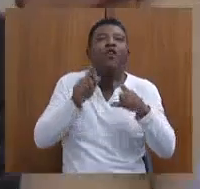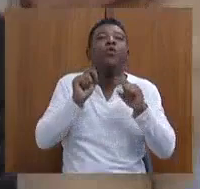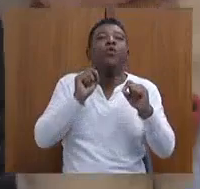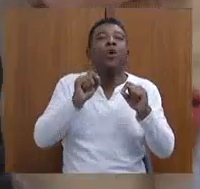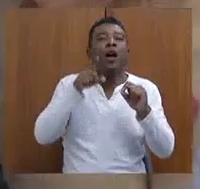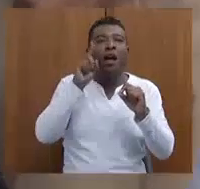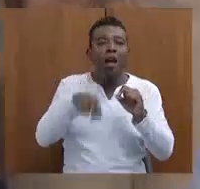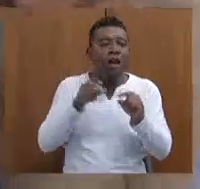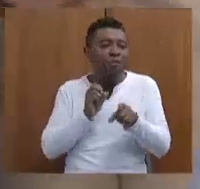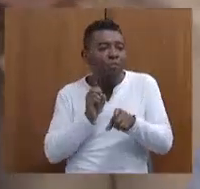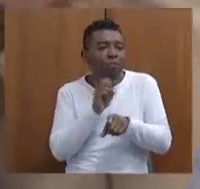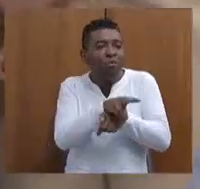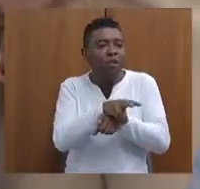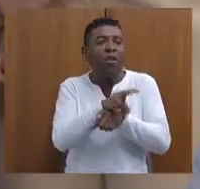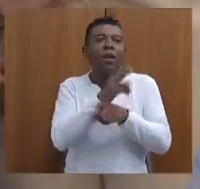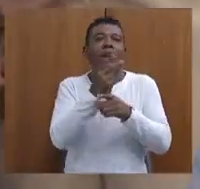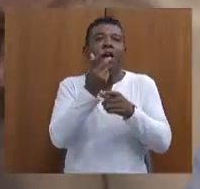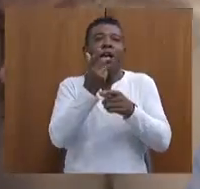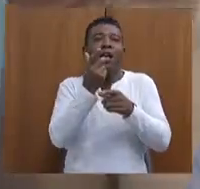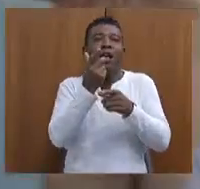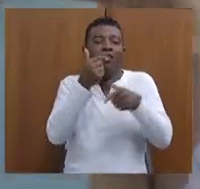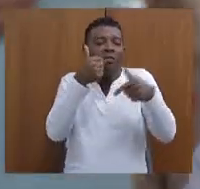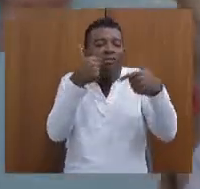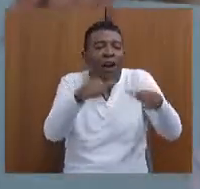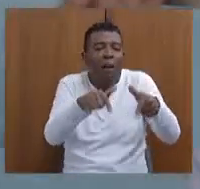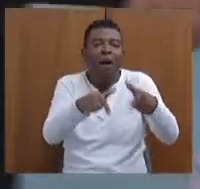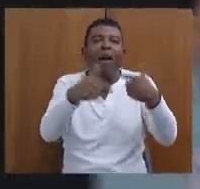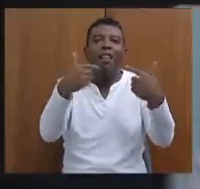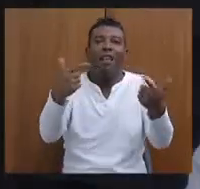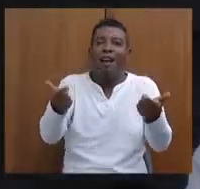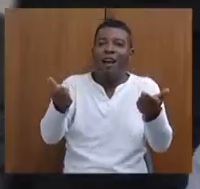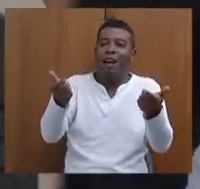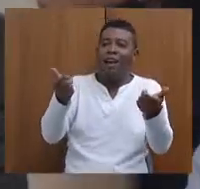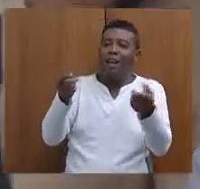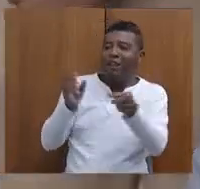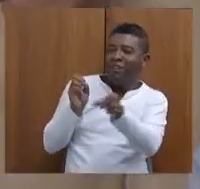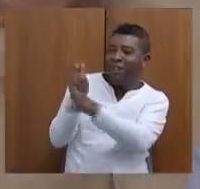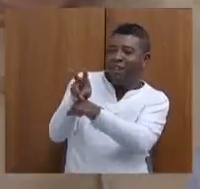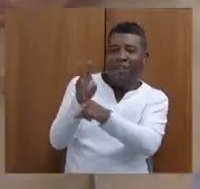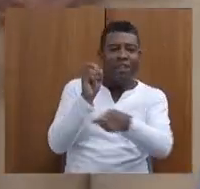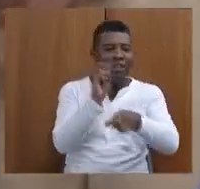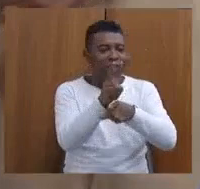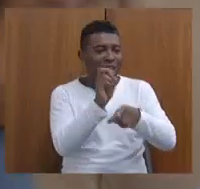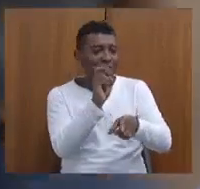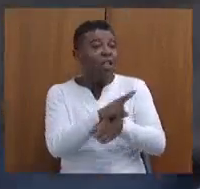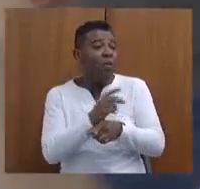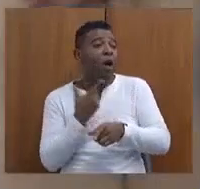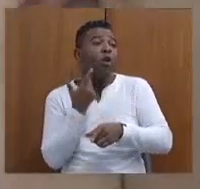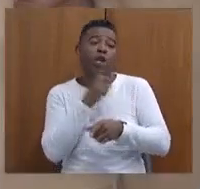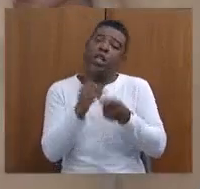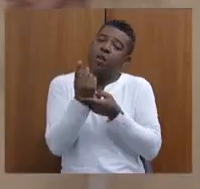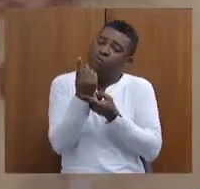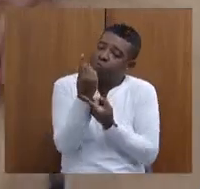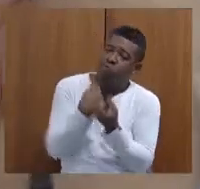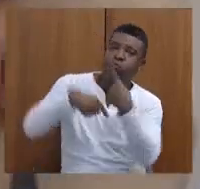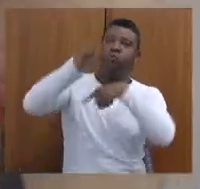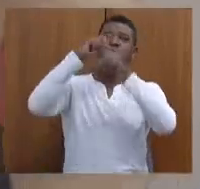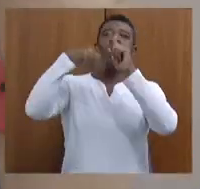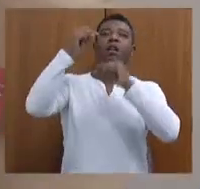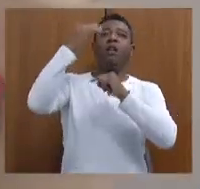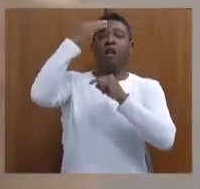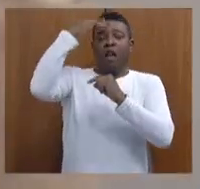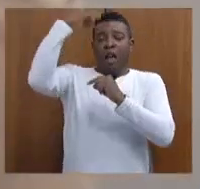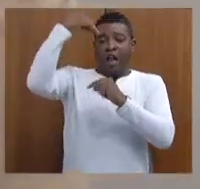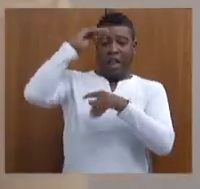alocarem para poderem atuarem e terem aí o sucesso dentro do nosso Estado gerando